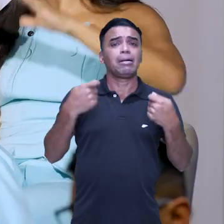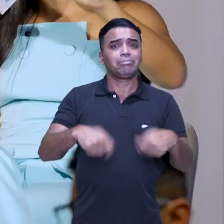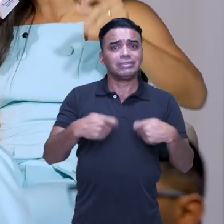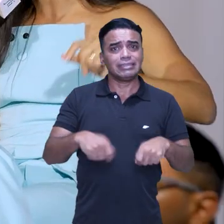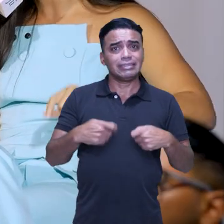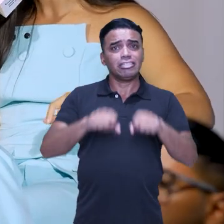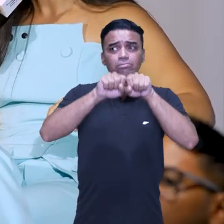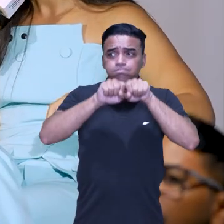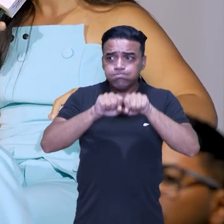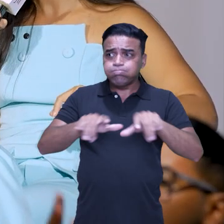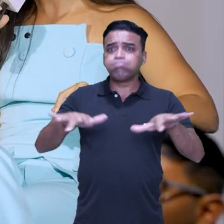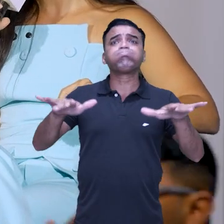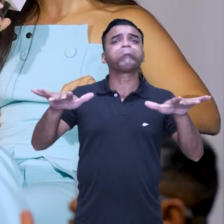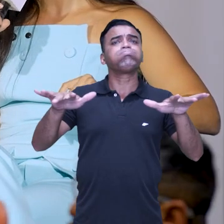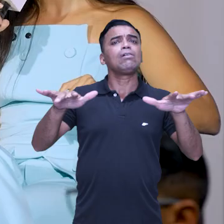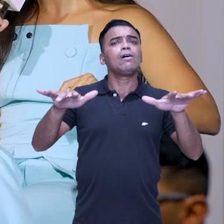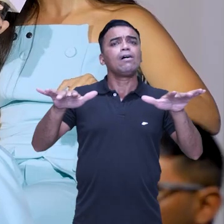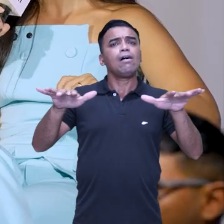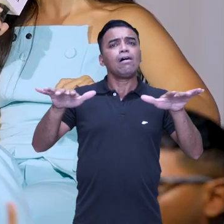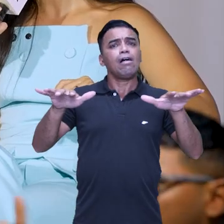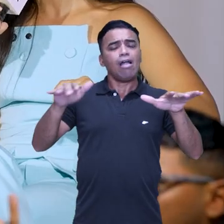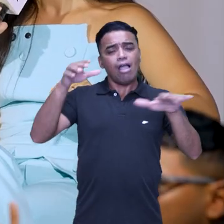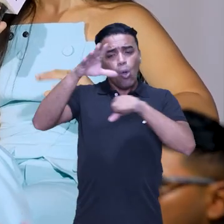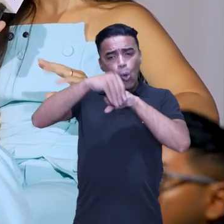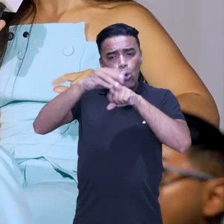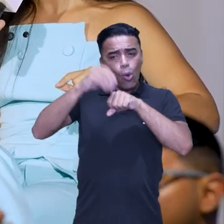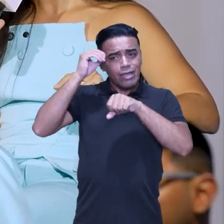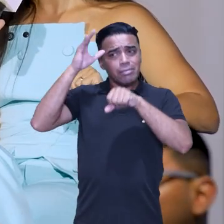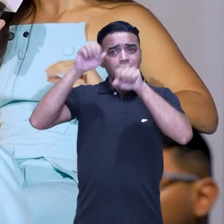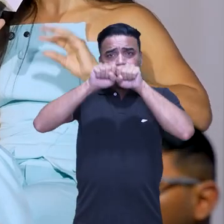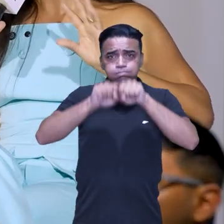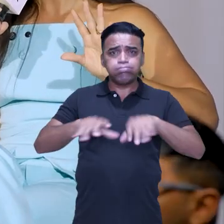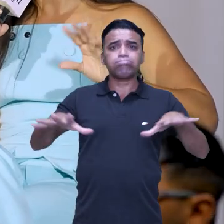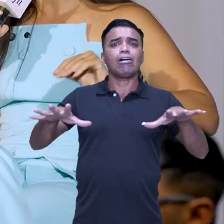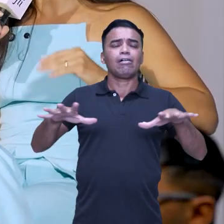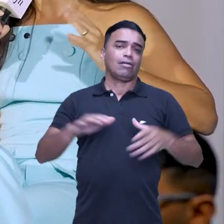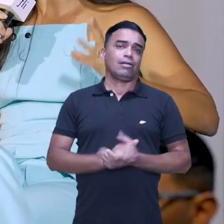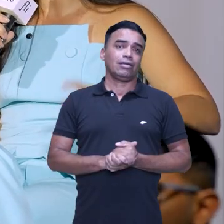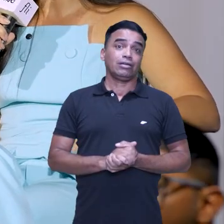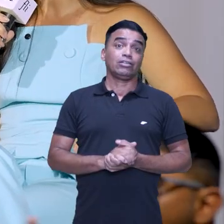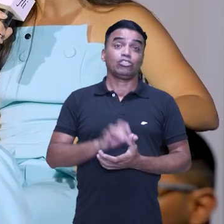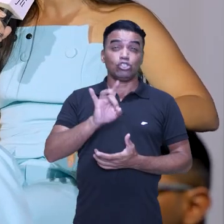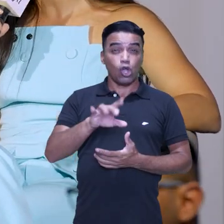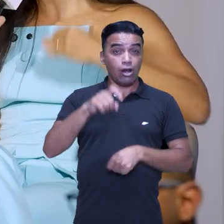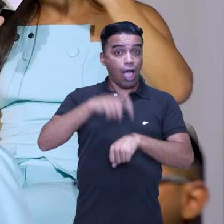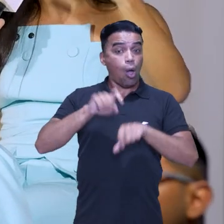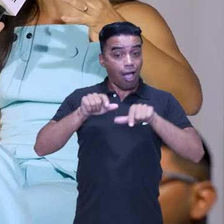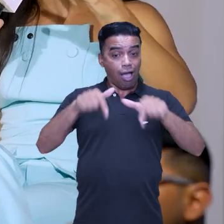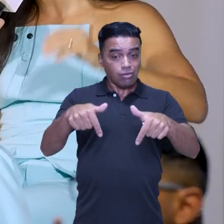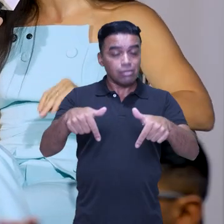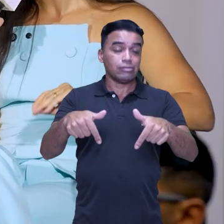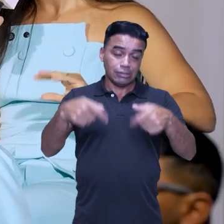precisa disseminar esse conhecimento. Então, só através dessas ações, né, que